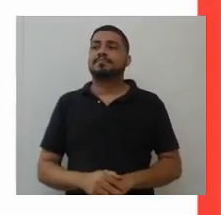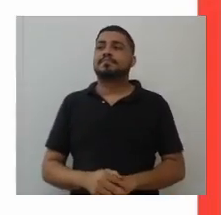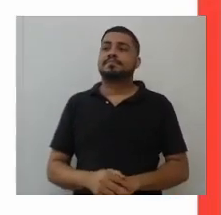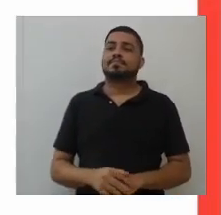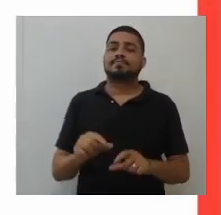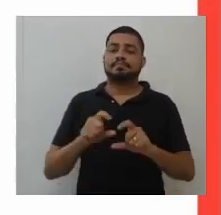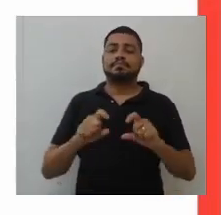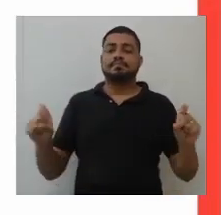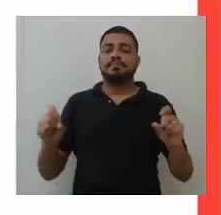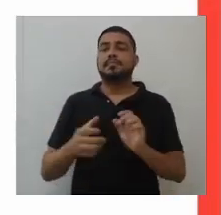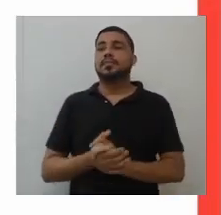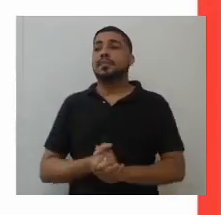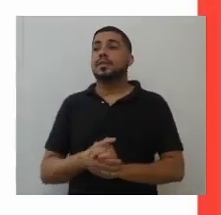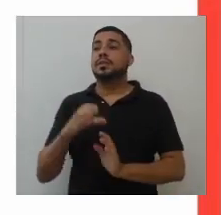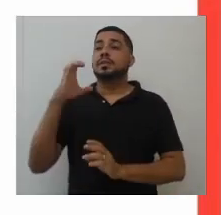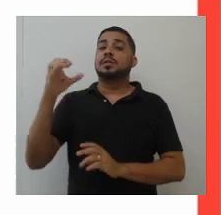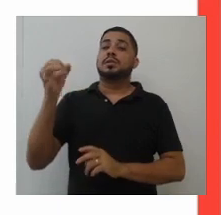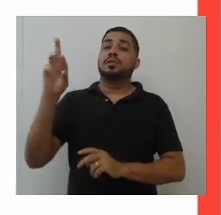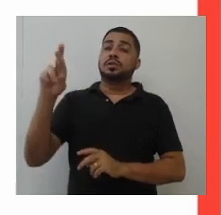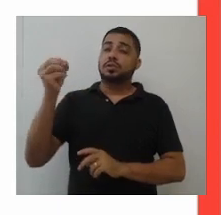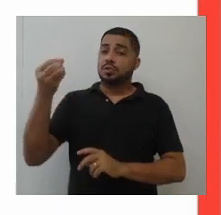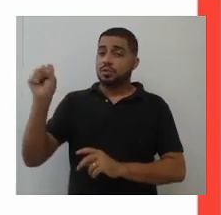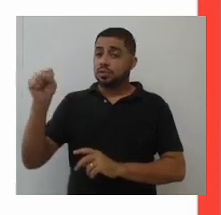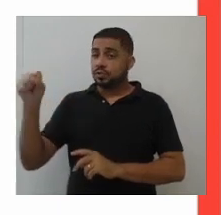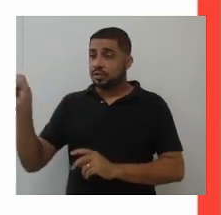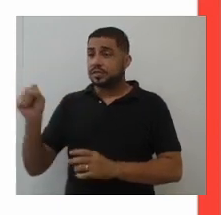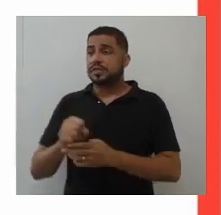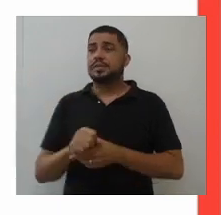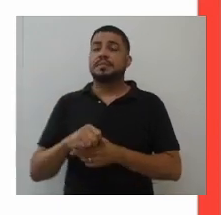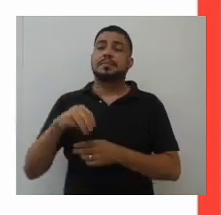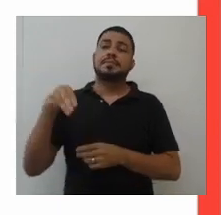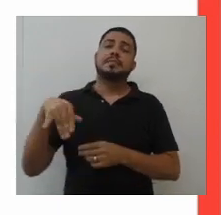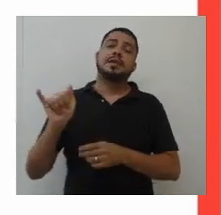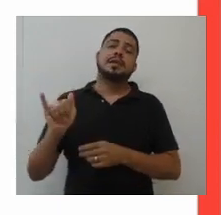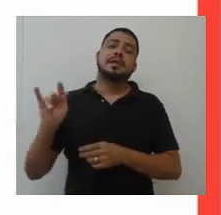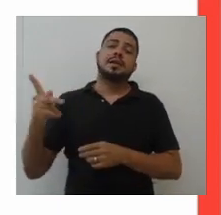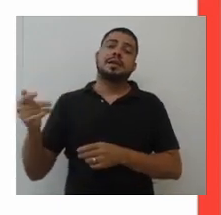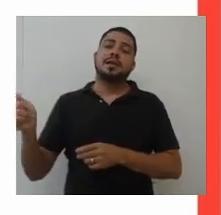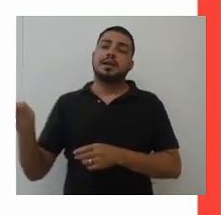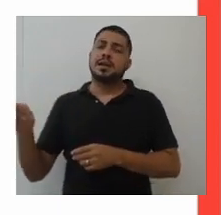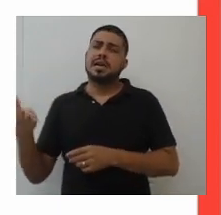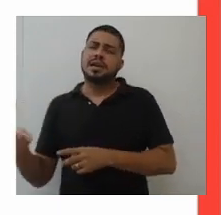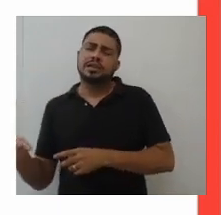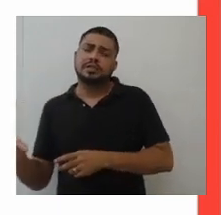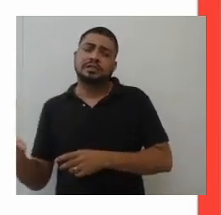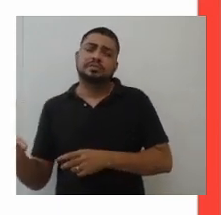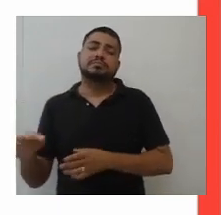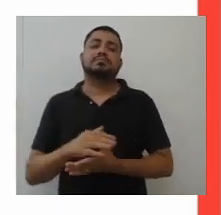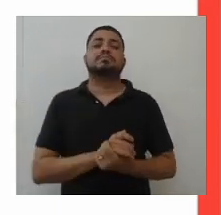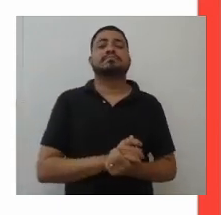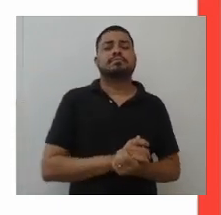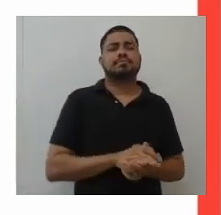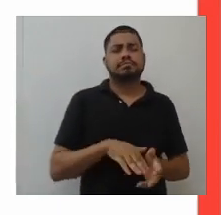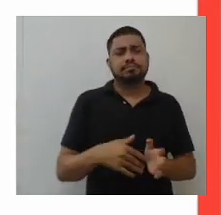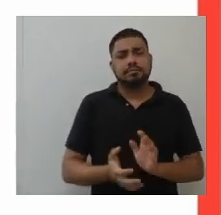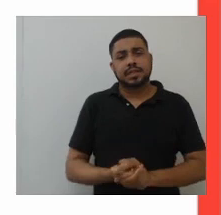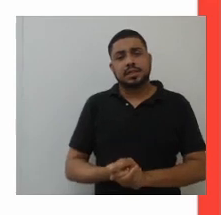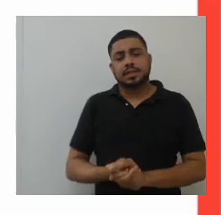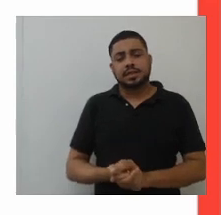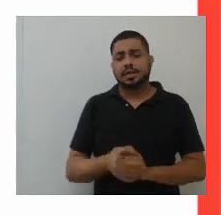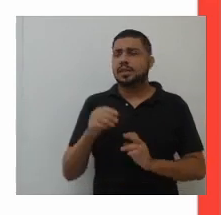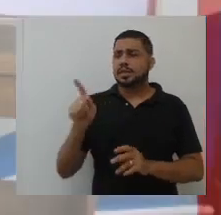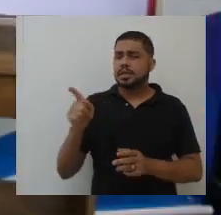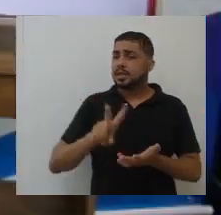próxima idioma, vai ser o cross my heart. Cross my heart. Opa! Cross my